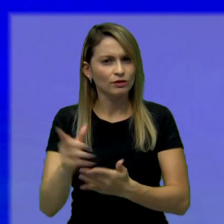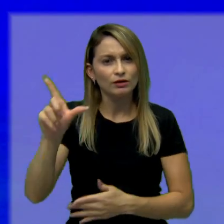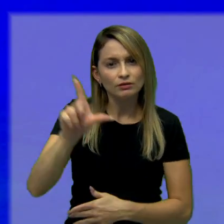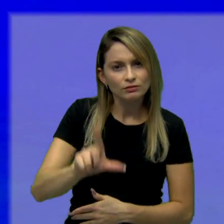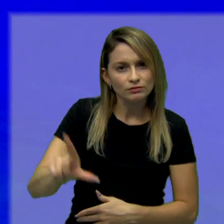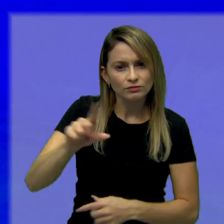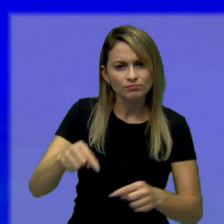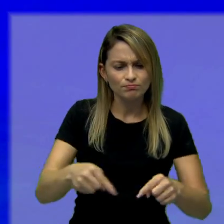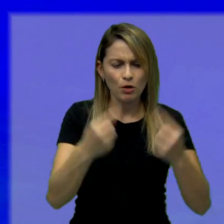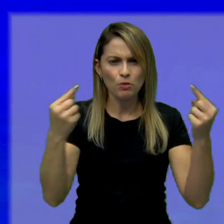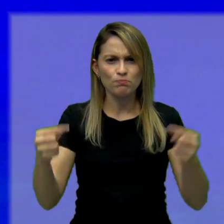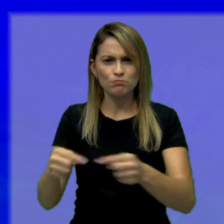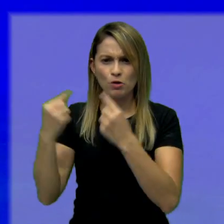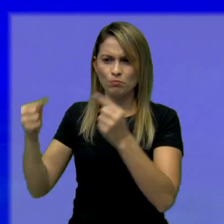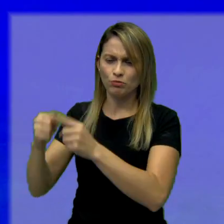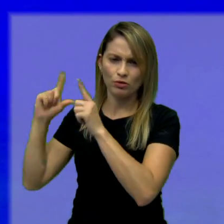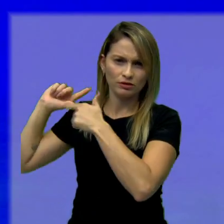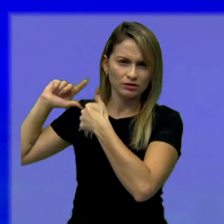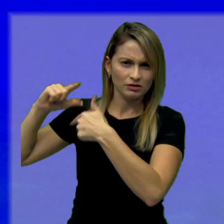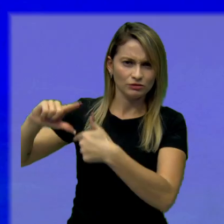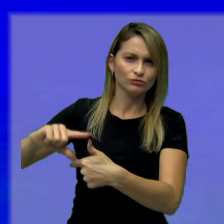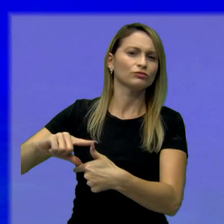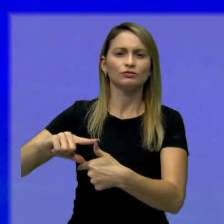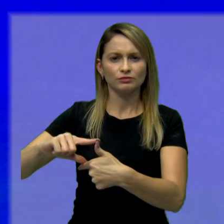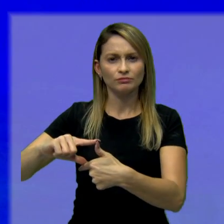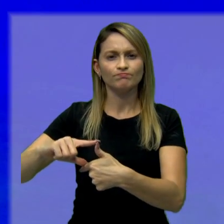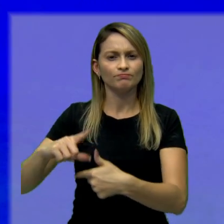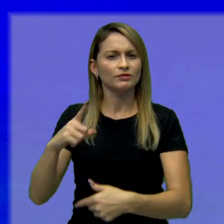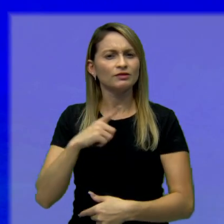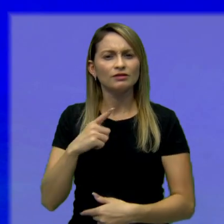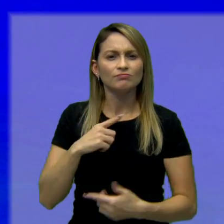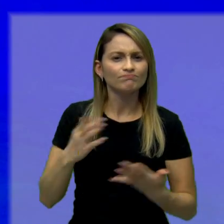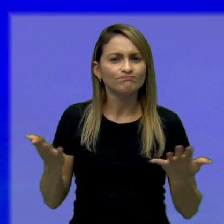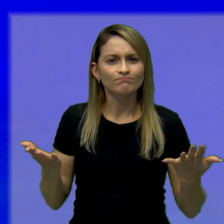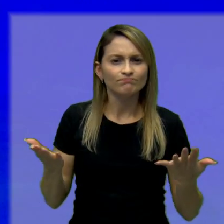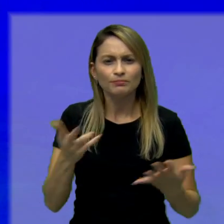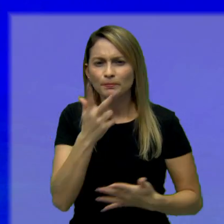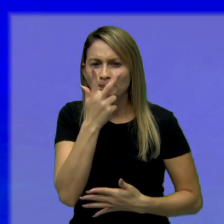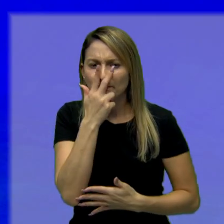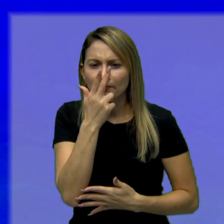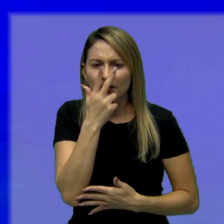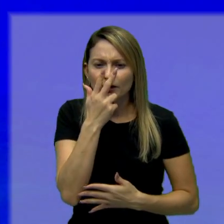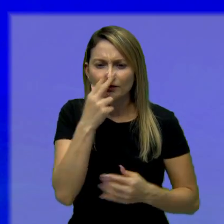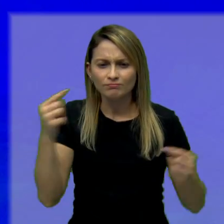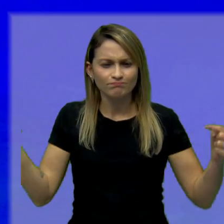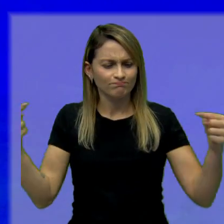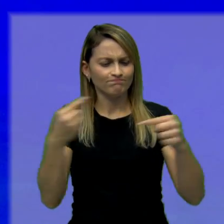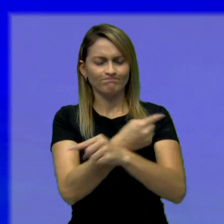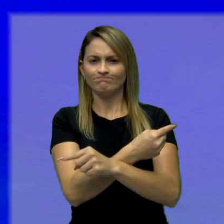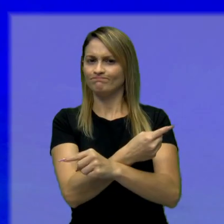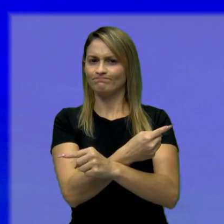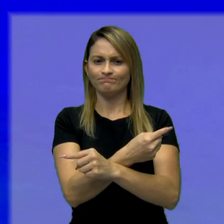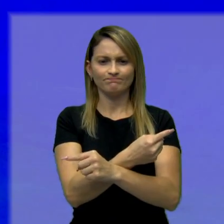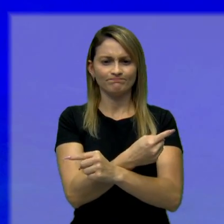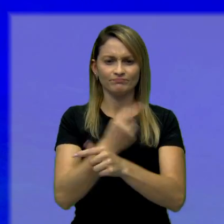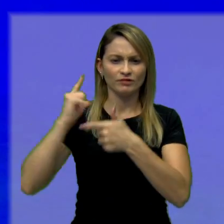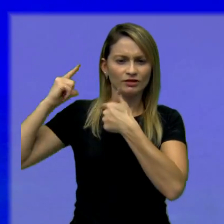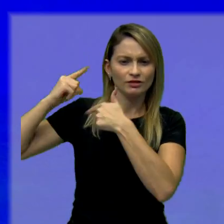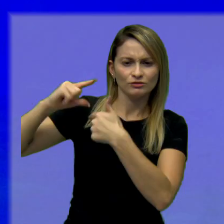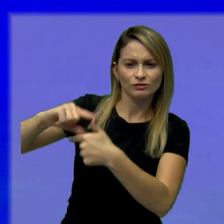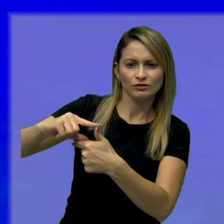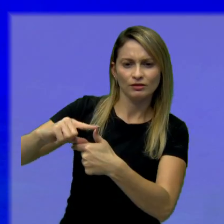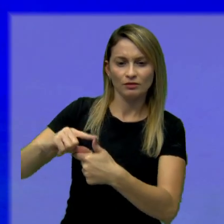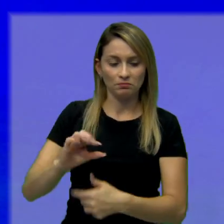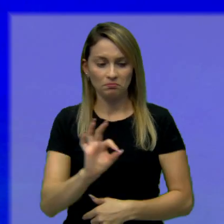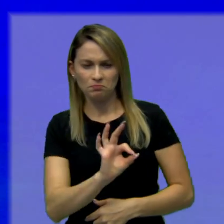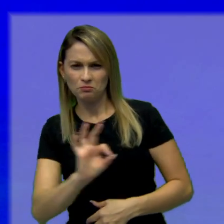escola literária é romper com tudo que é tradicional. Chega a ser considerado como um antônimo, né? O que